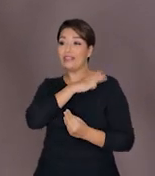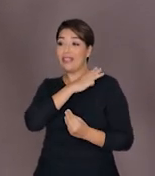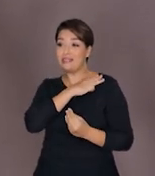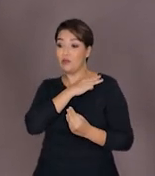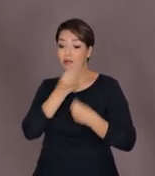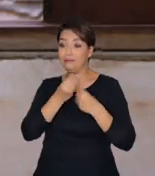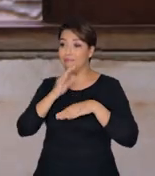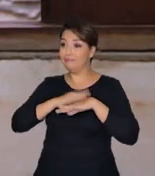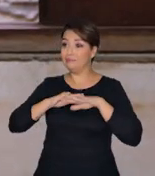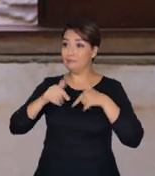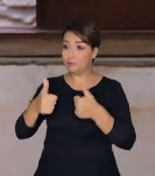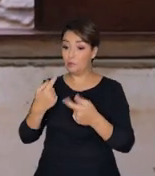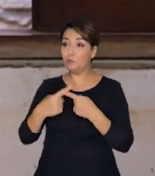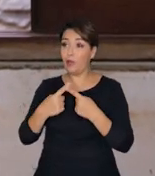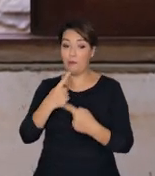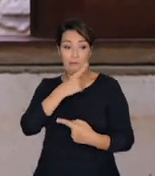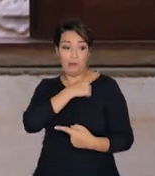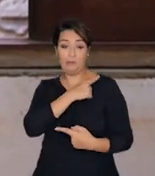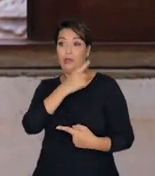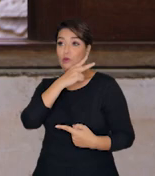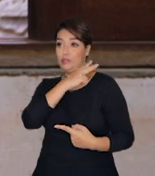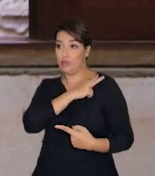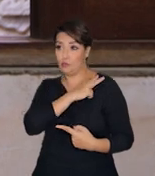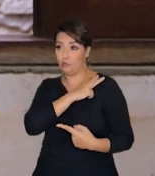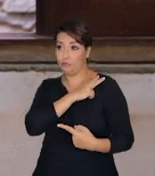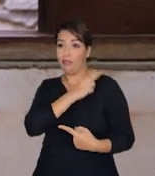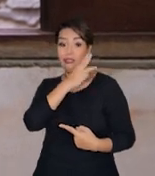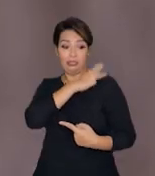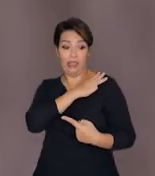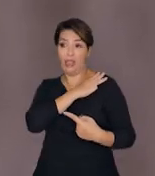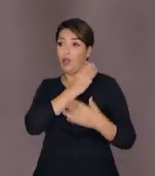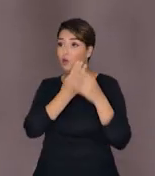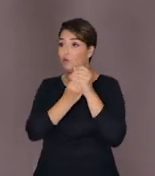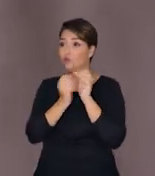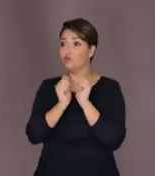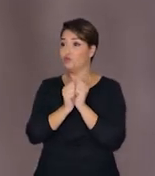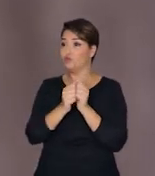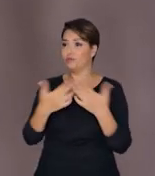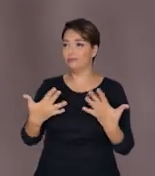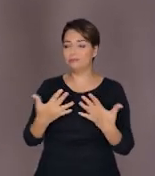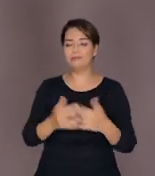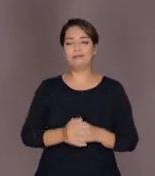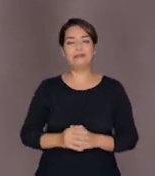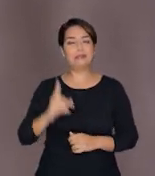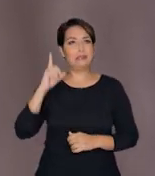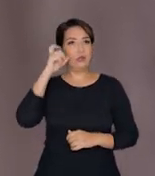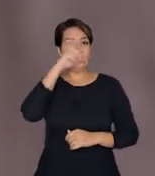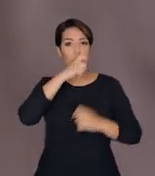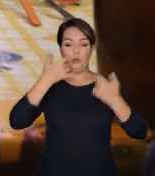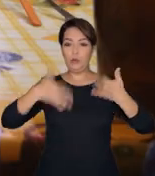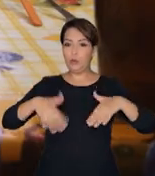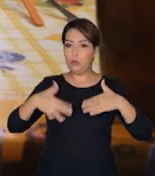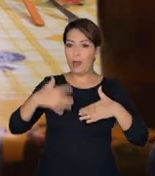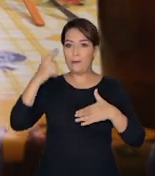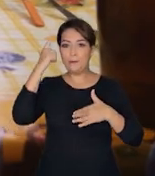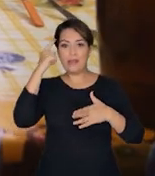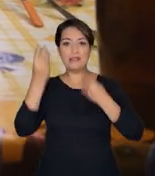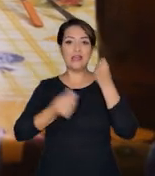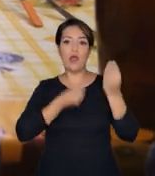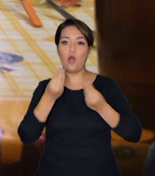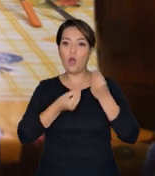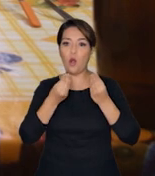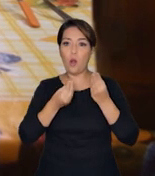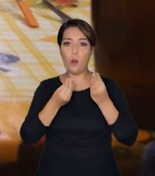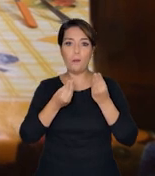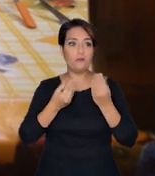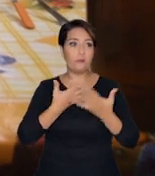no terceiro ano? Porque eu vou ter que estudar o primeiro e o segundo no terceiro. É muito difícil. Eu pensei que eu ia perder a batalha. Da